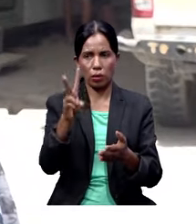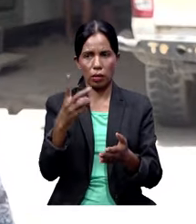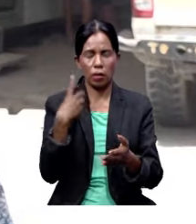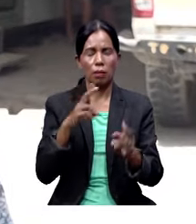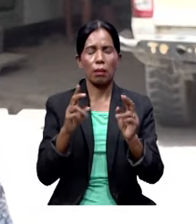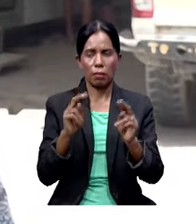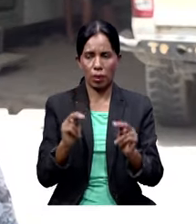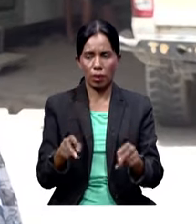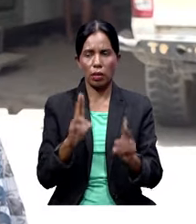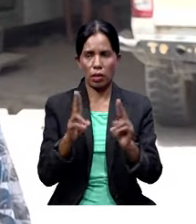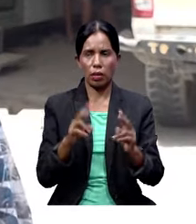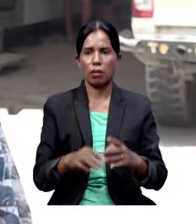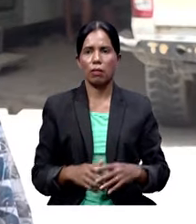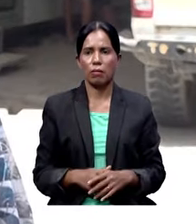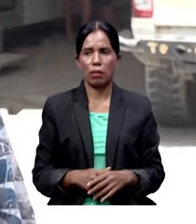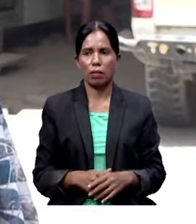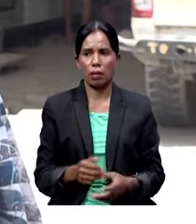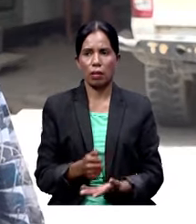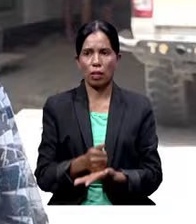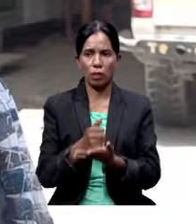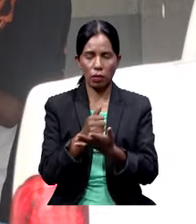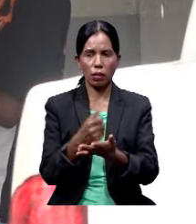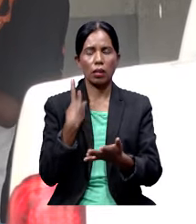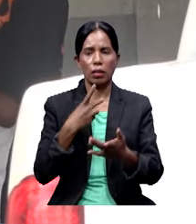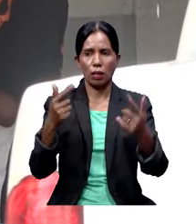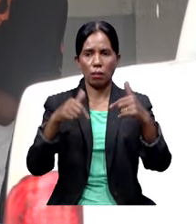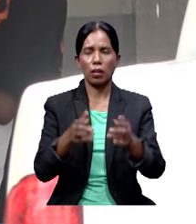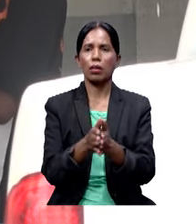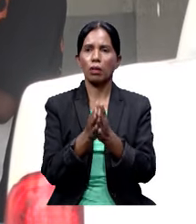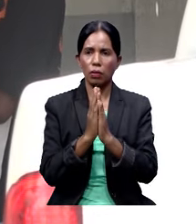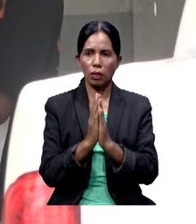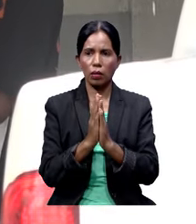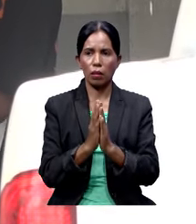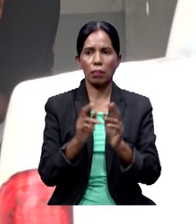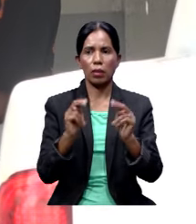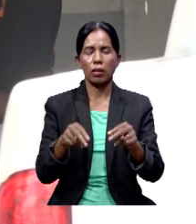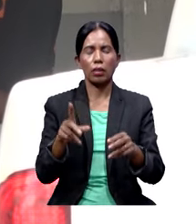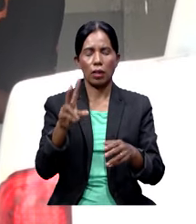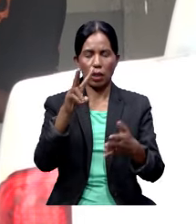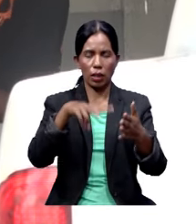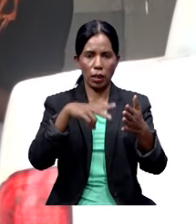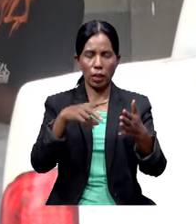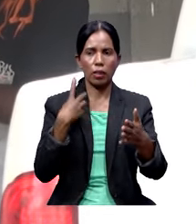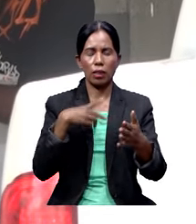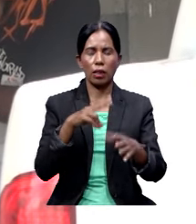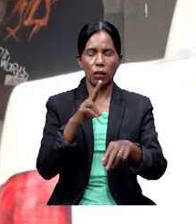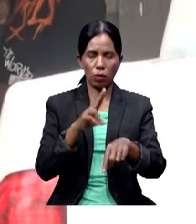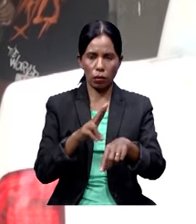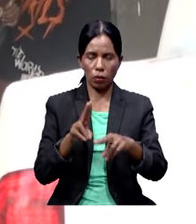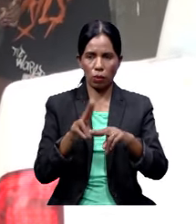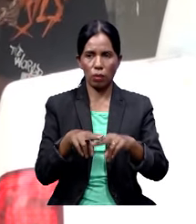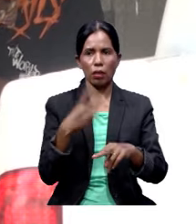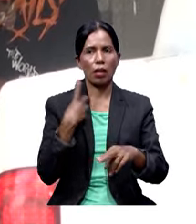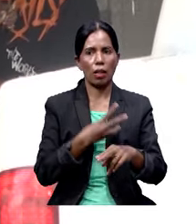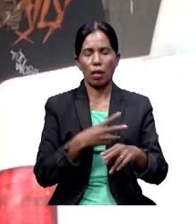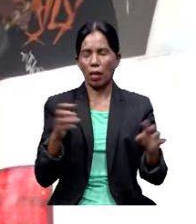urgente então nene e a facilidade nem vejam também está o seu dia precisa Leno sir a rucatur e está Leno queira estamba e tarema lá